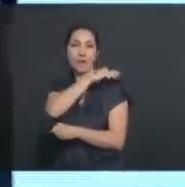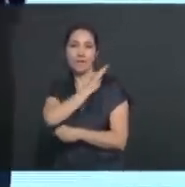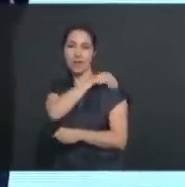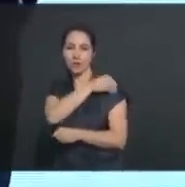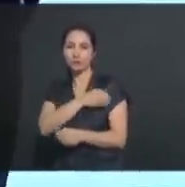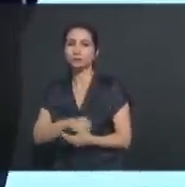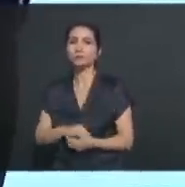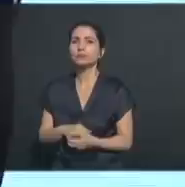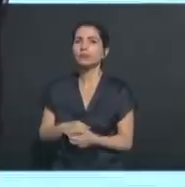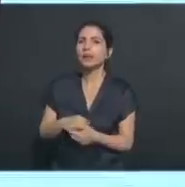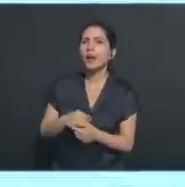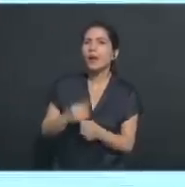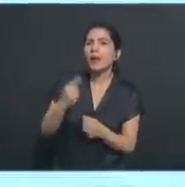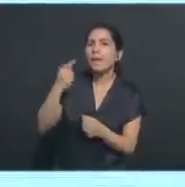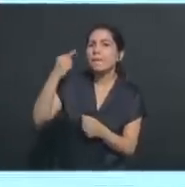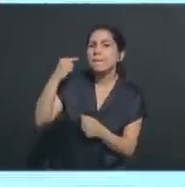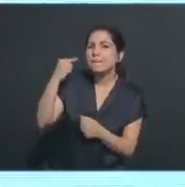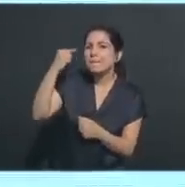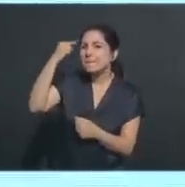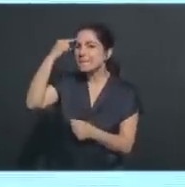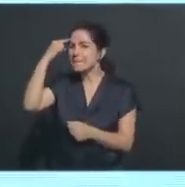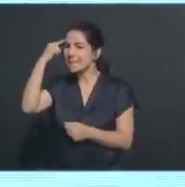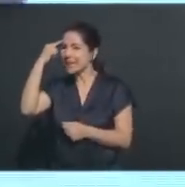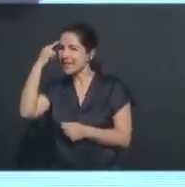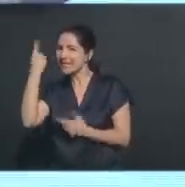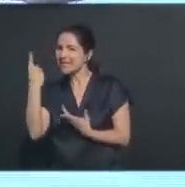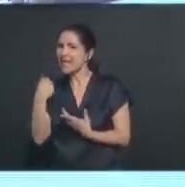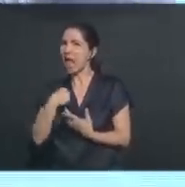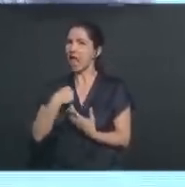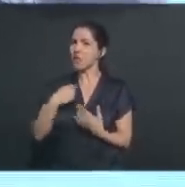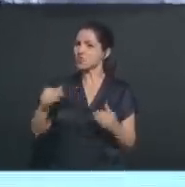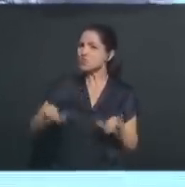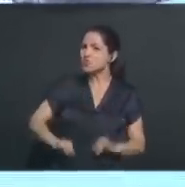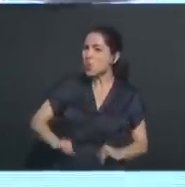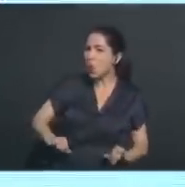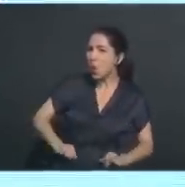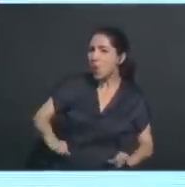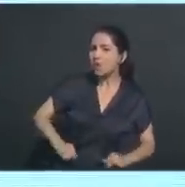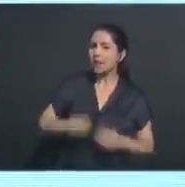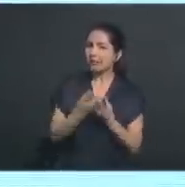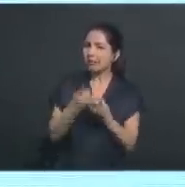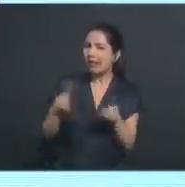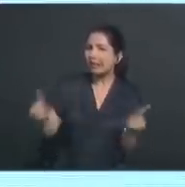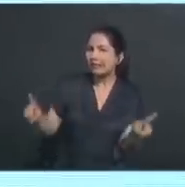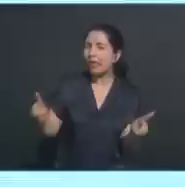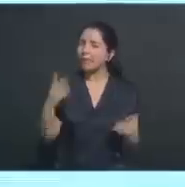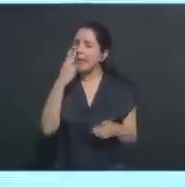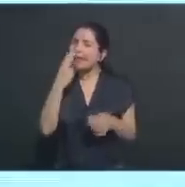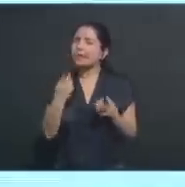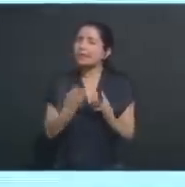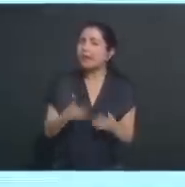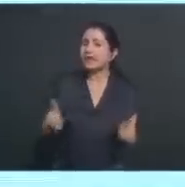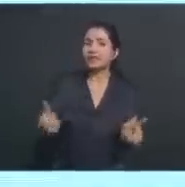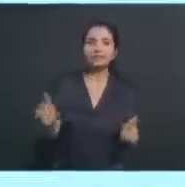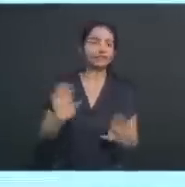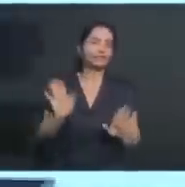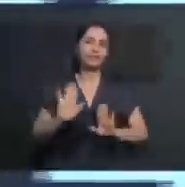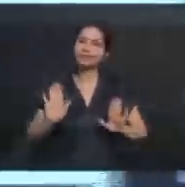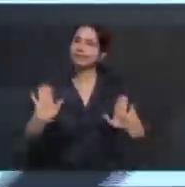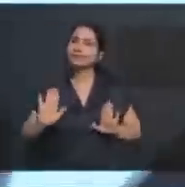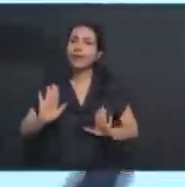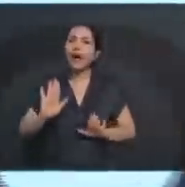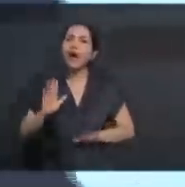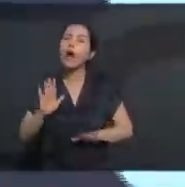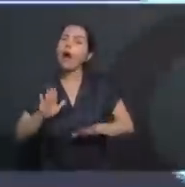Pensa antes de você falar que você está num deserto. Porque às vezes tem um matinho aí, tem um oásisinho. Deus está te mandando